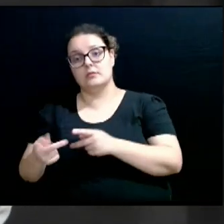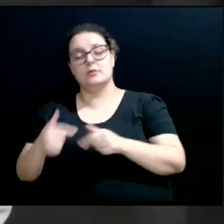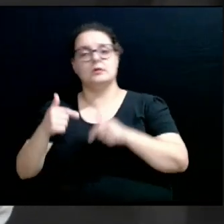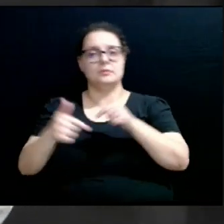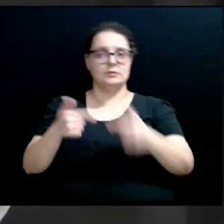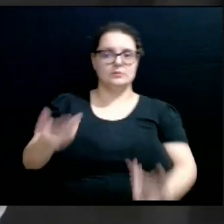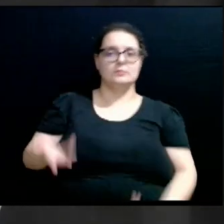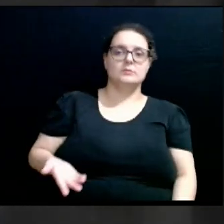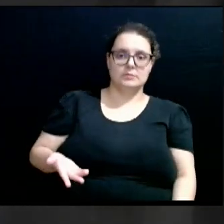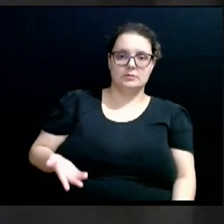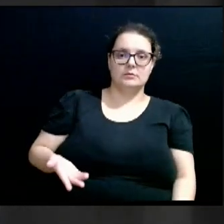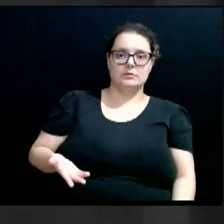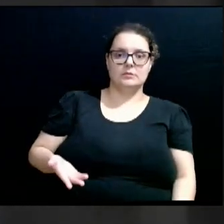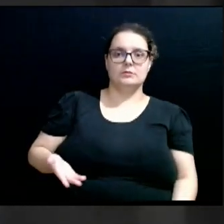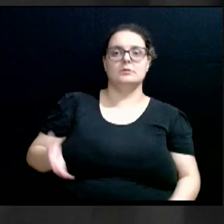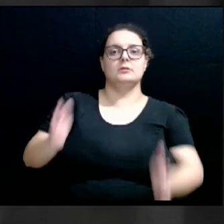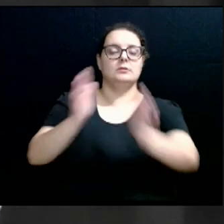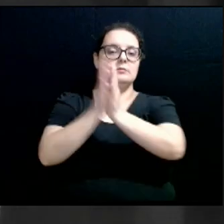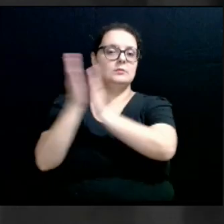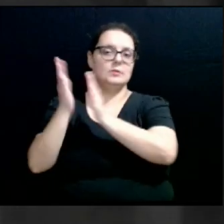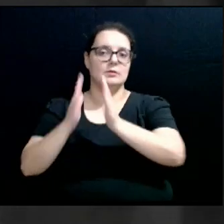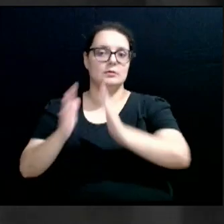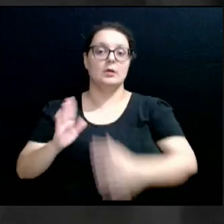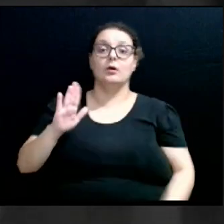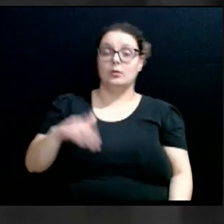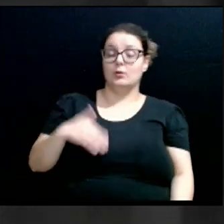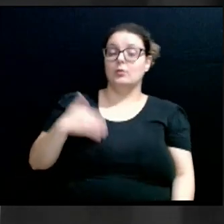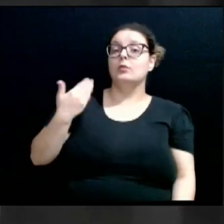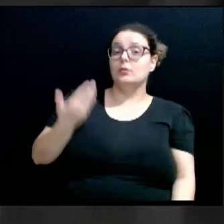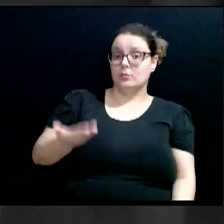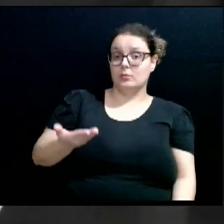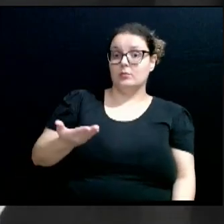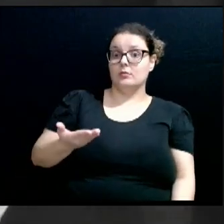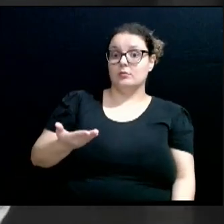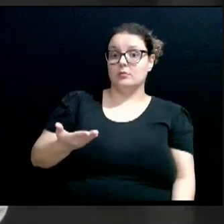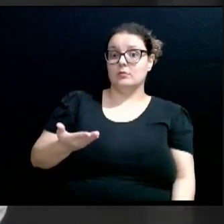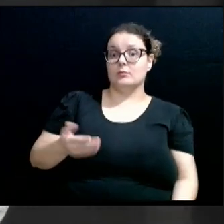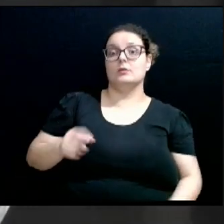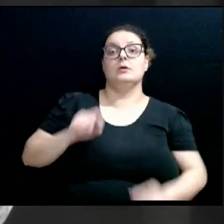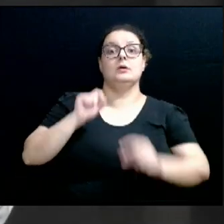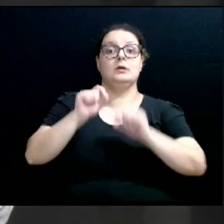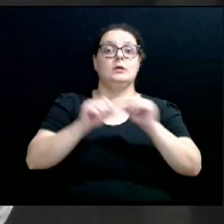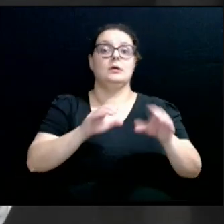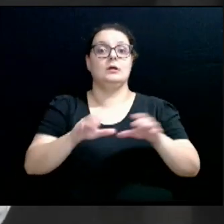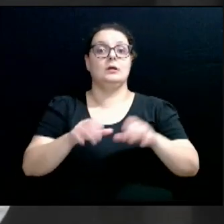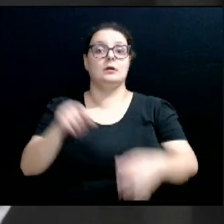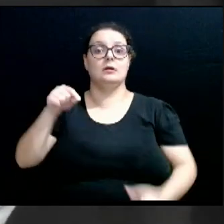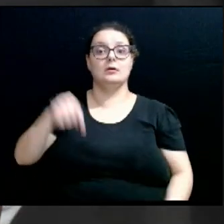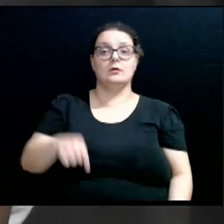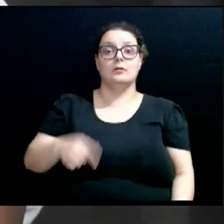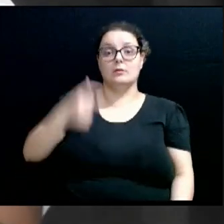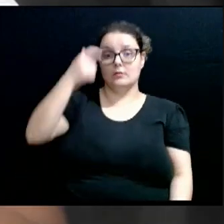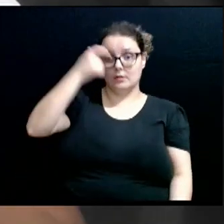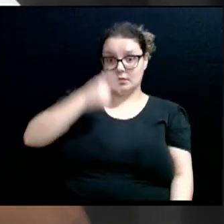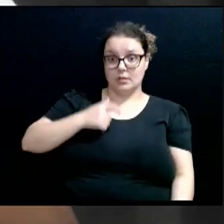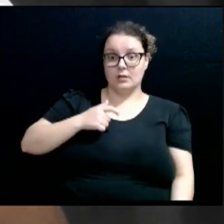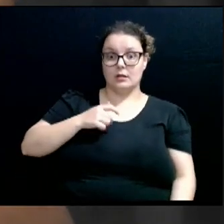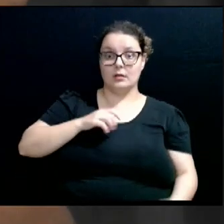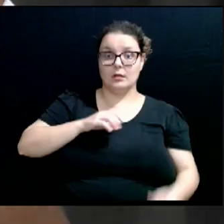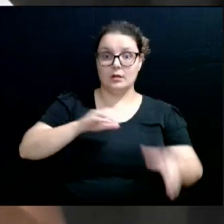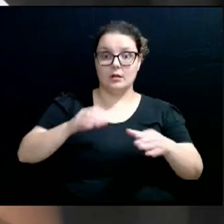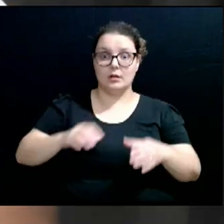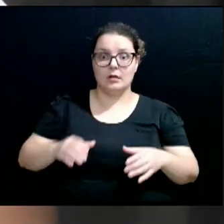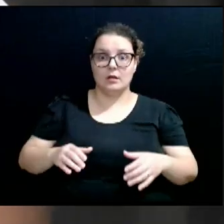a biblioteca. Quando elas perguntou, quem é a coordenadora aqui? Eu falei, sou eu a coordenadora. Elas abriram